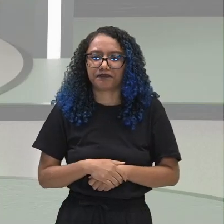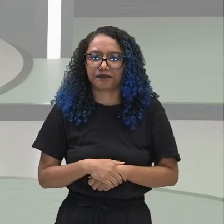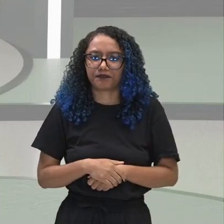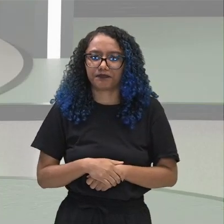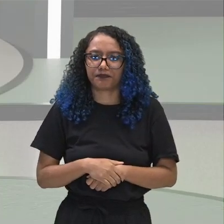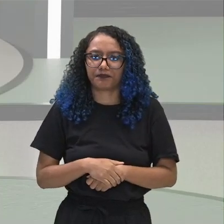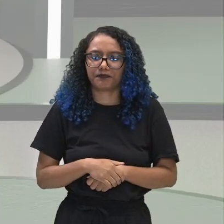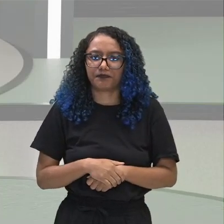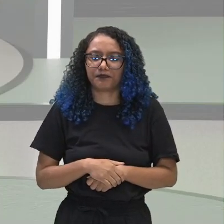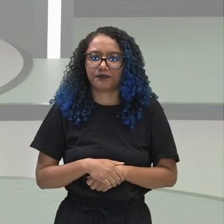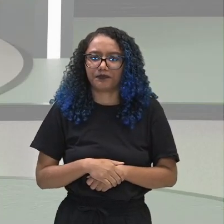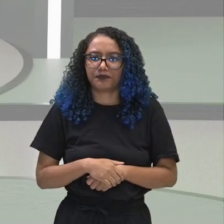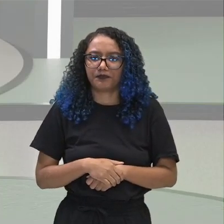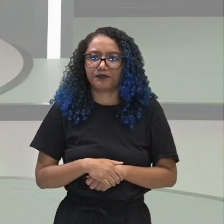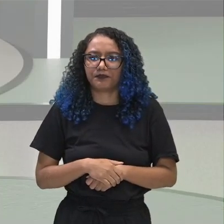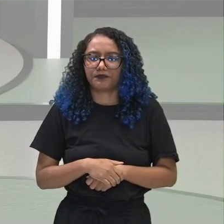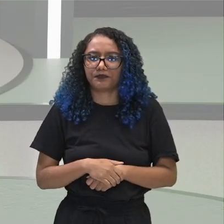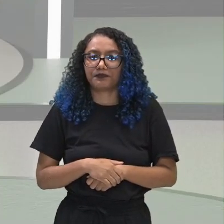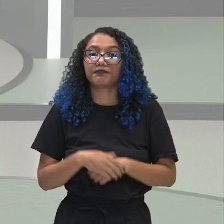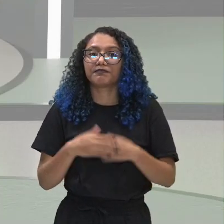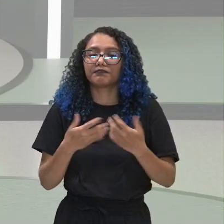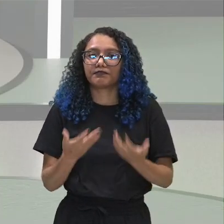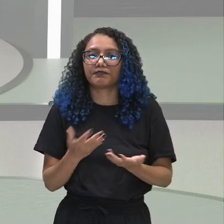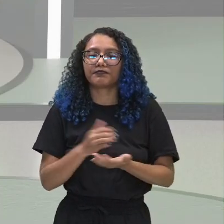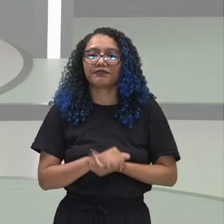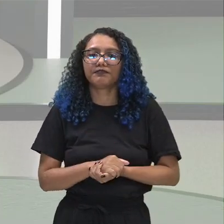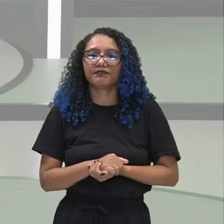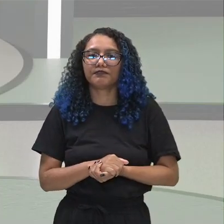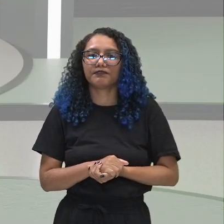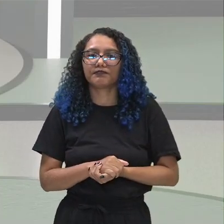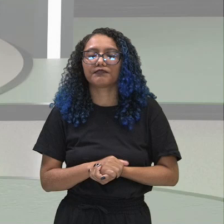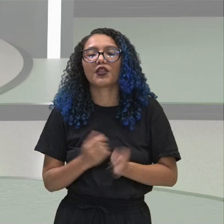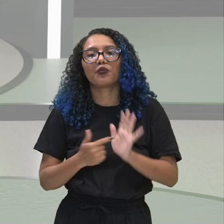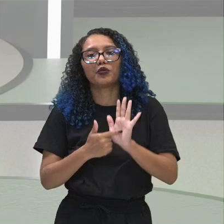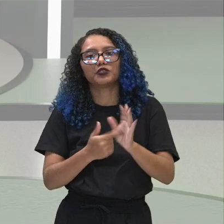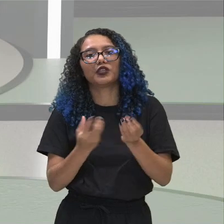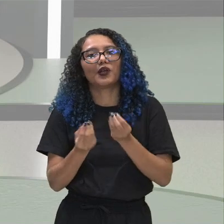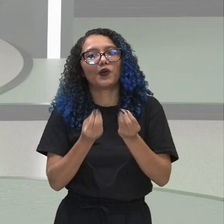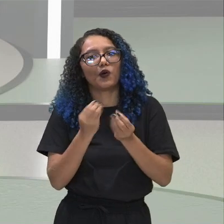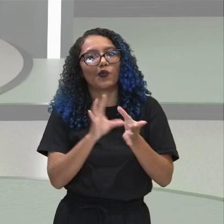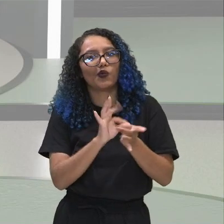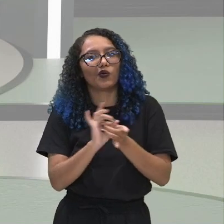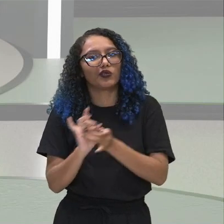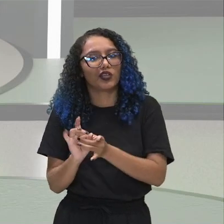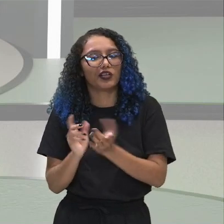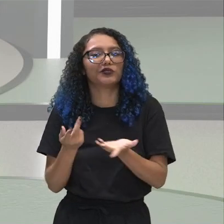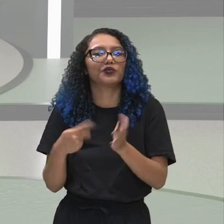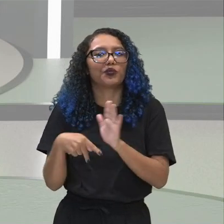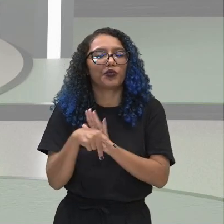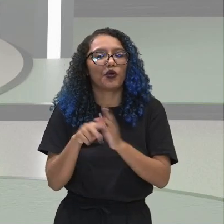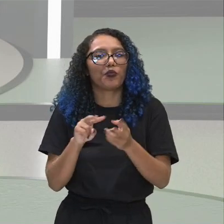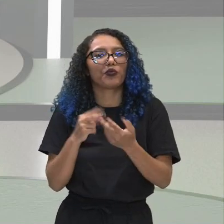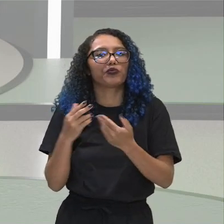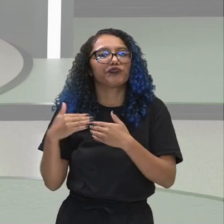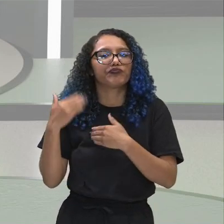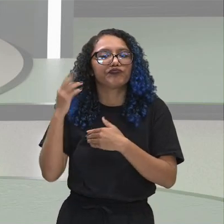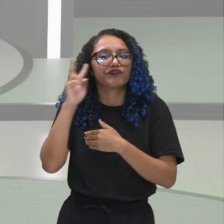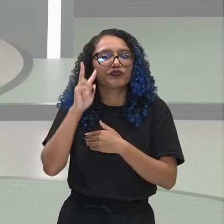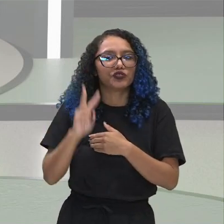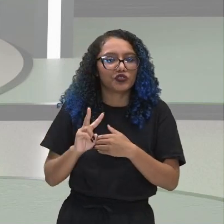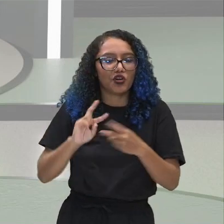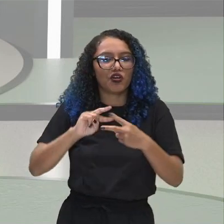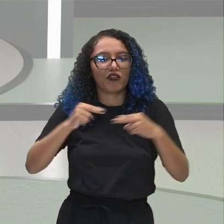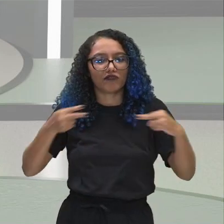Então é isso aí, pessoal, nós contextualizamos aí através de um VT, né, essas informações da trajetória e